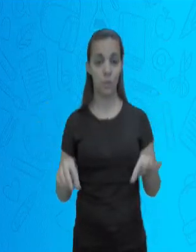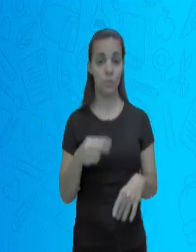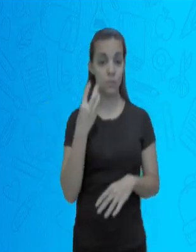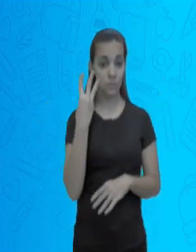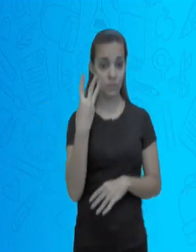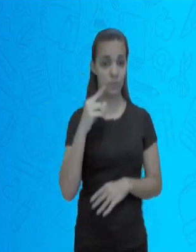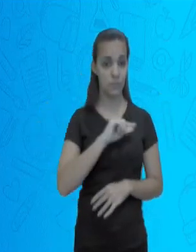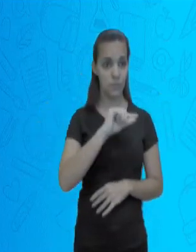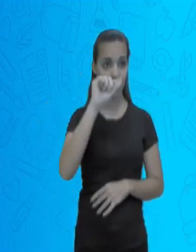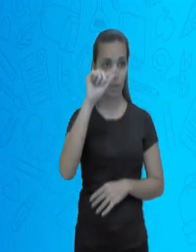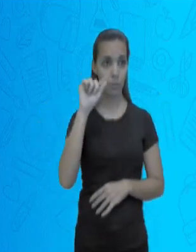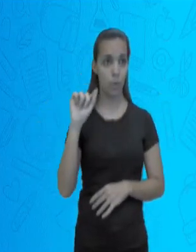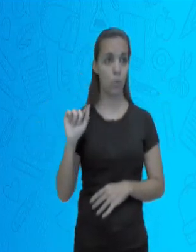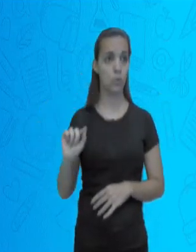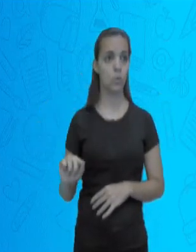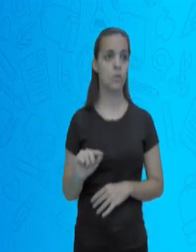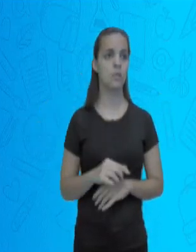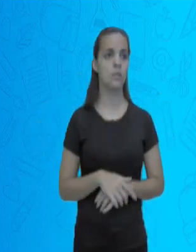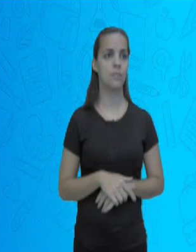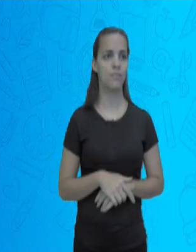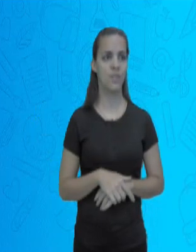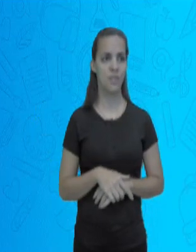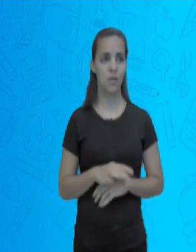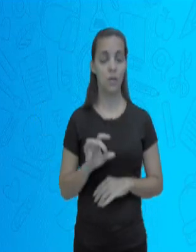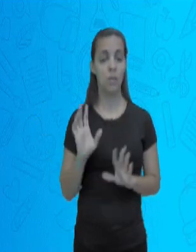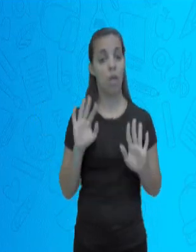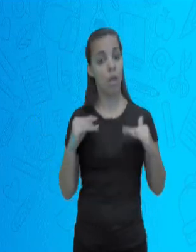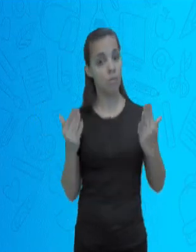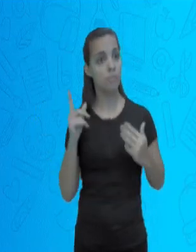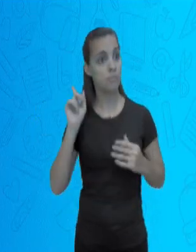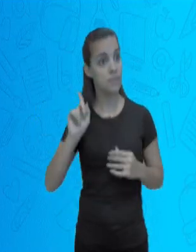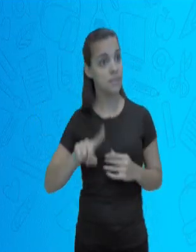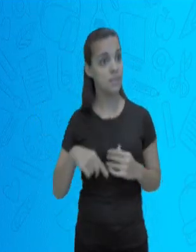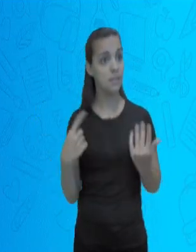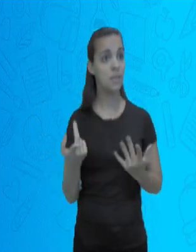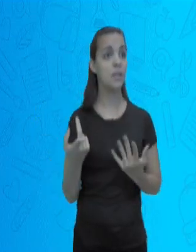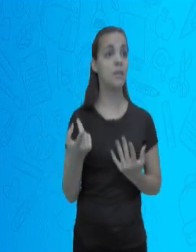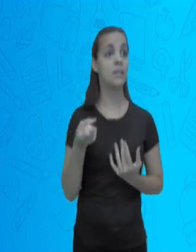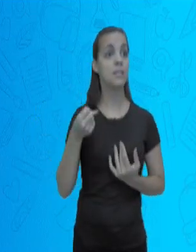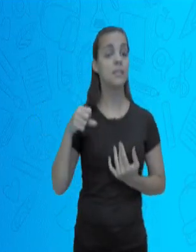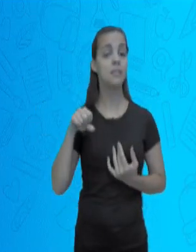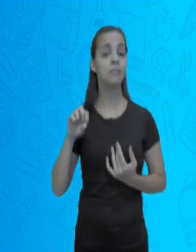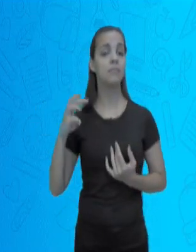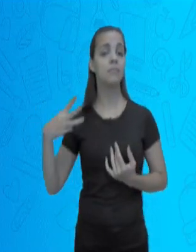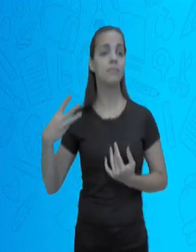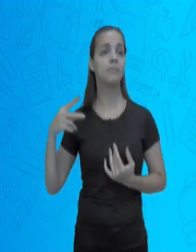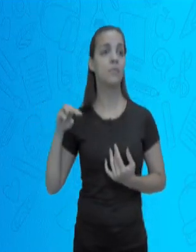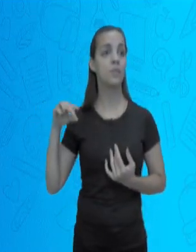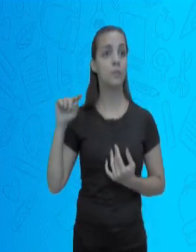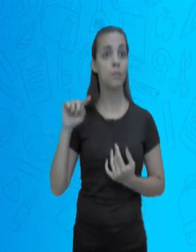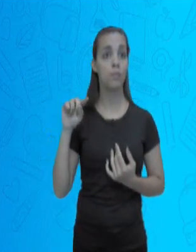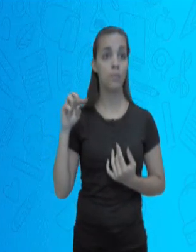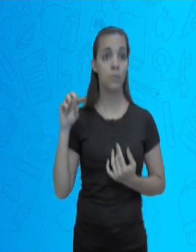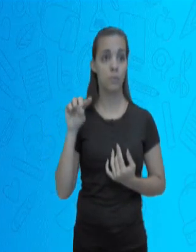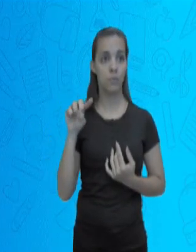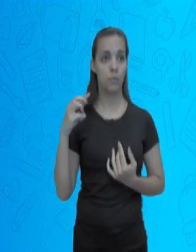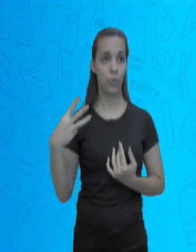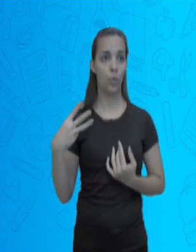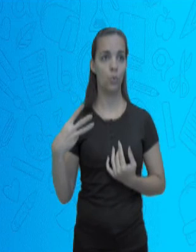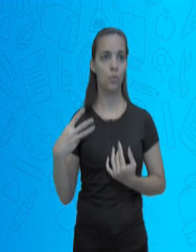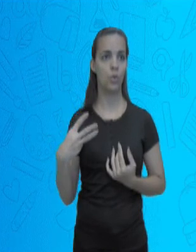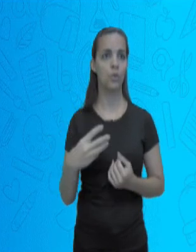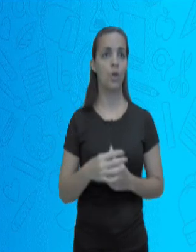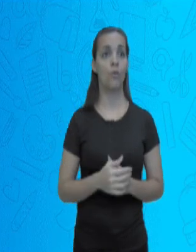três pontos é se estes três pontos forem o quê? Colineares.